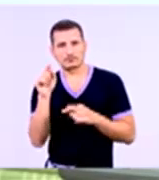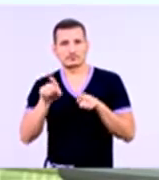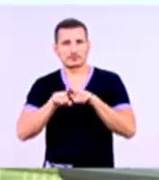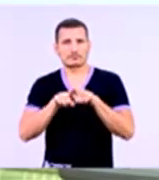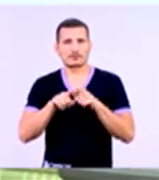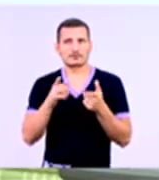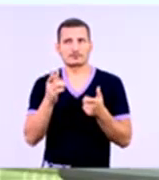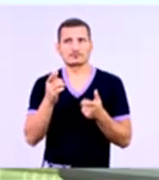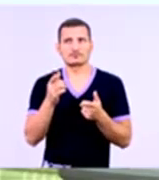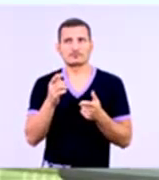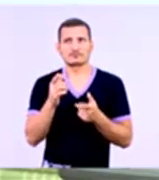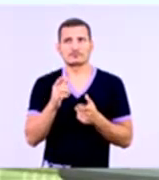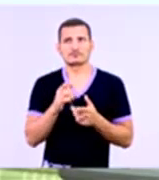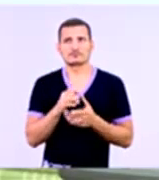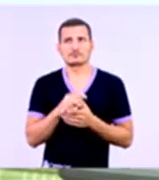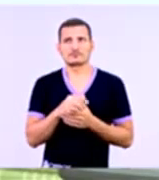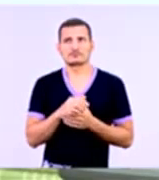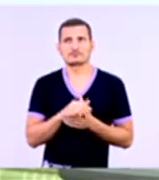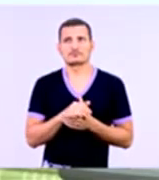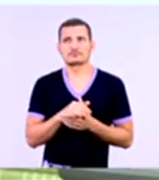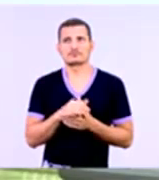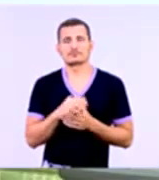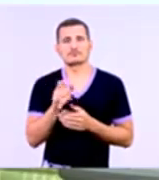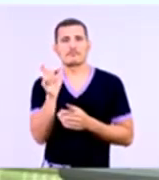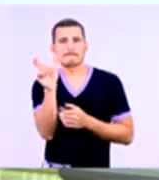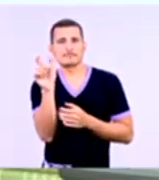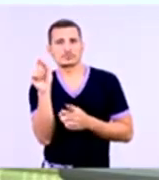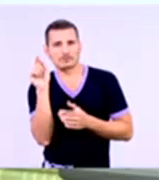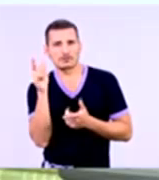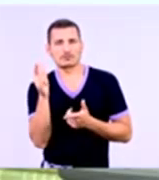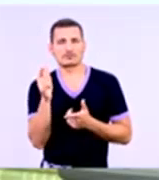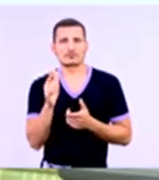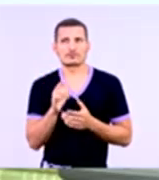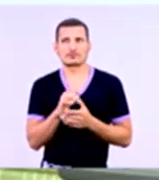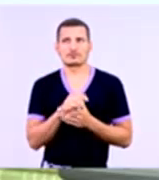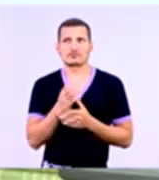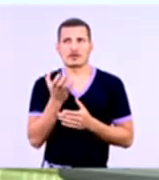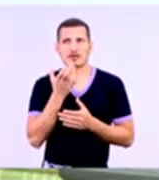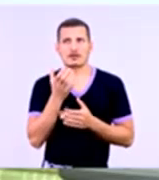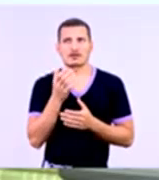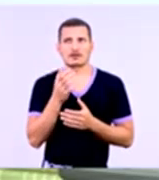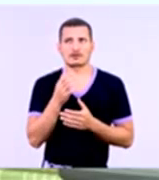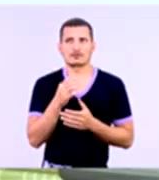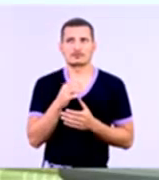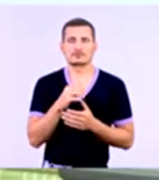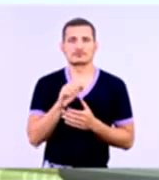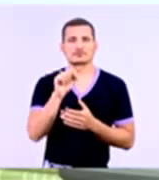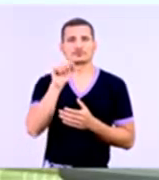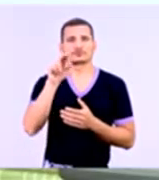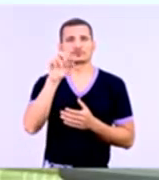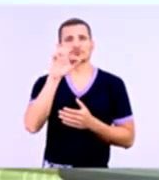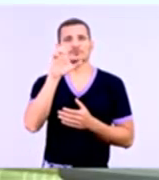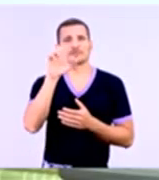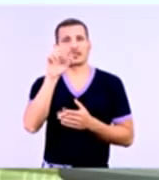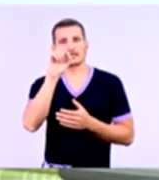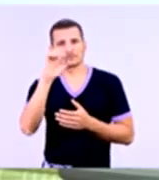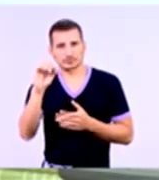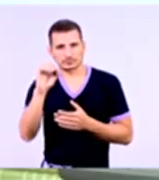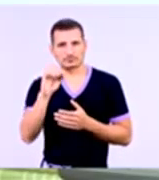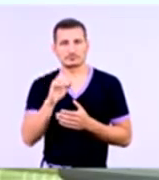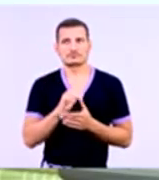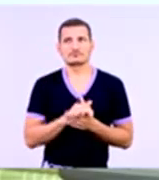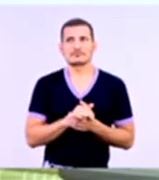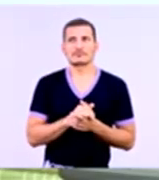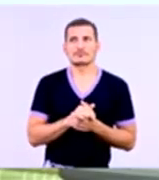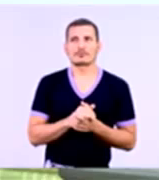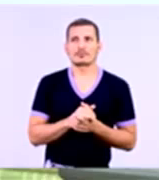botão da primary, eu declaro um botão e também declaro que eu quero um botão de sucesso, eu declaro um botão e também declaro